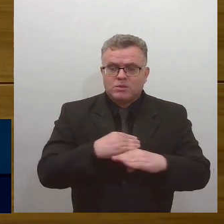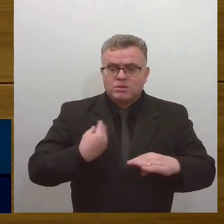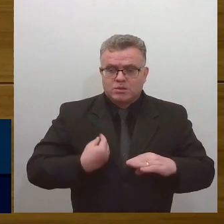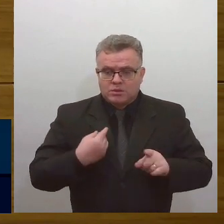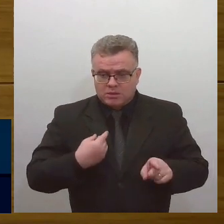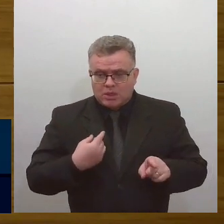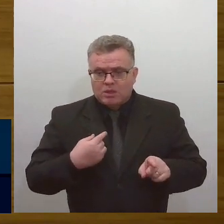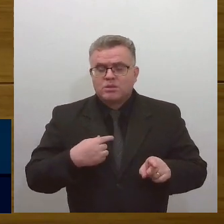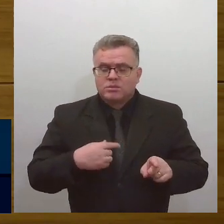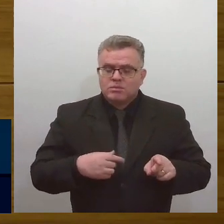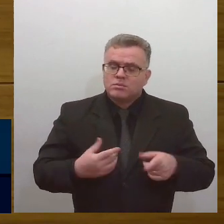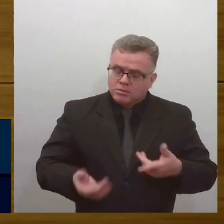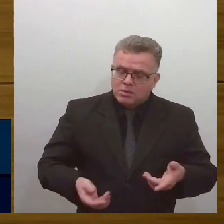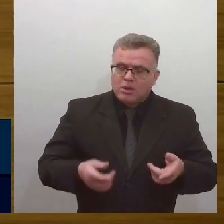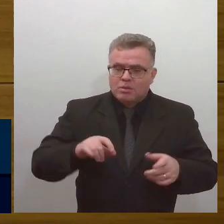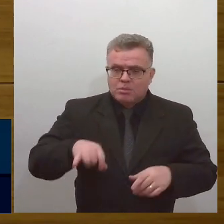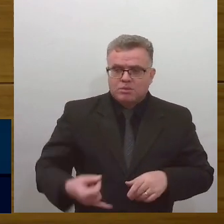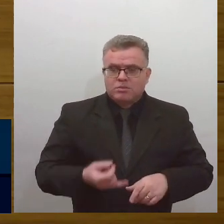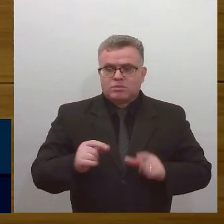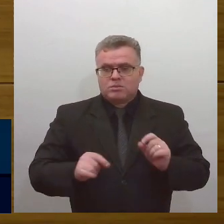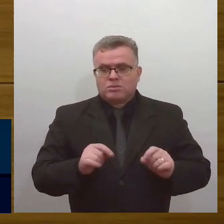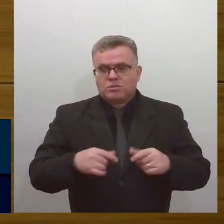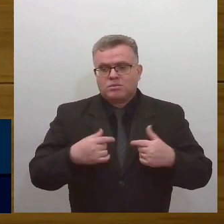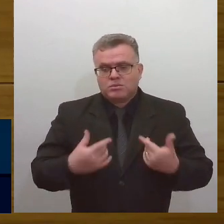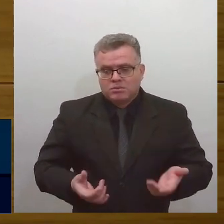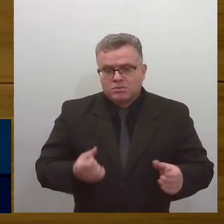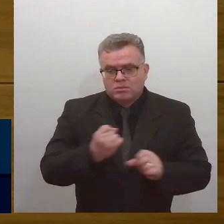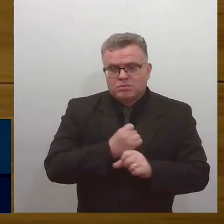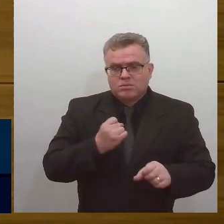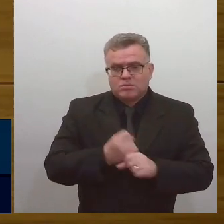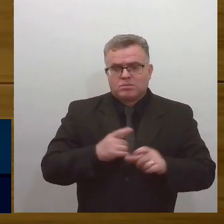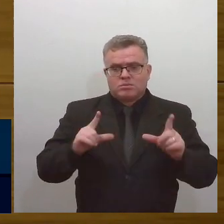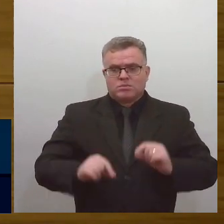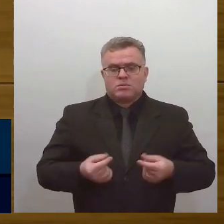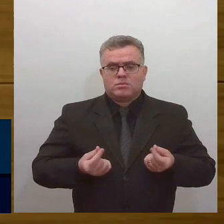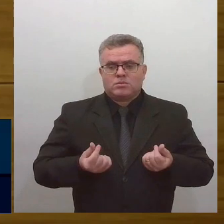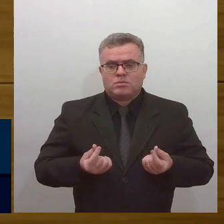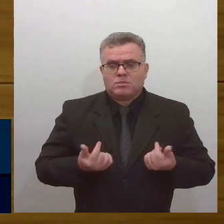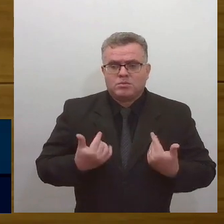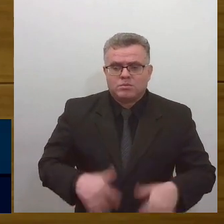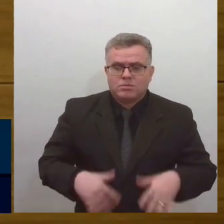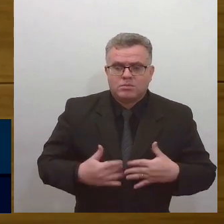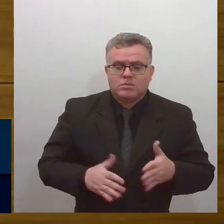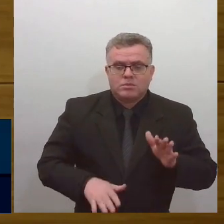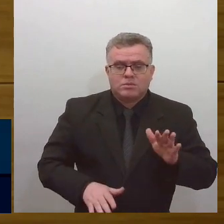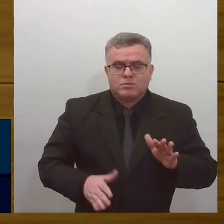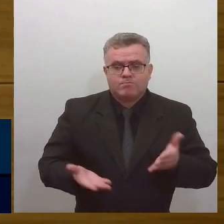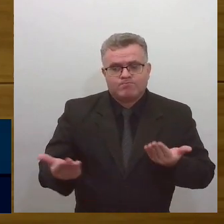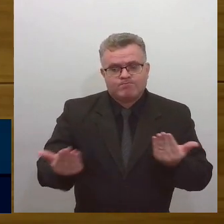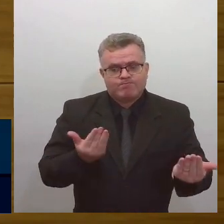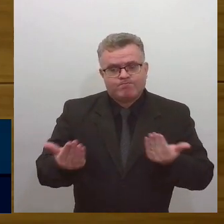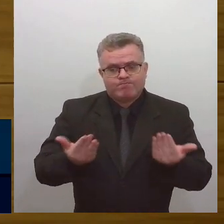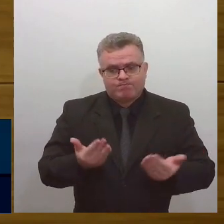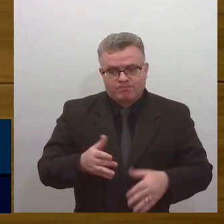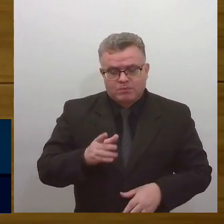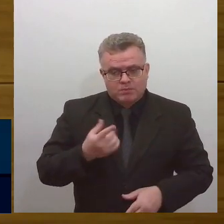desapropriação reduz o custo com obra mas isso precisa ser comparado esses estudos e tá nessa fase